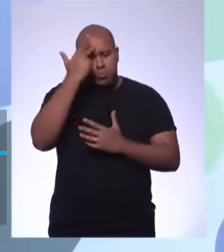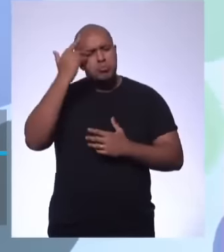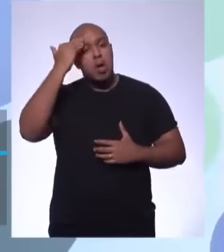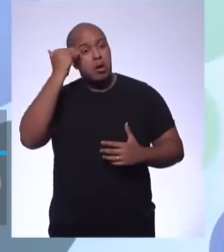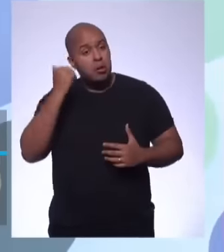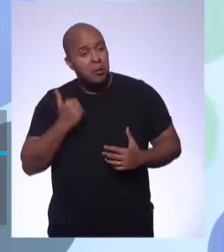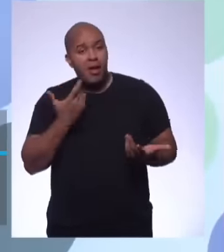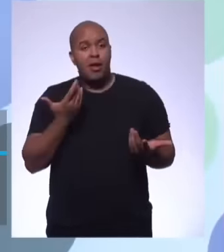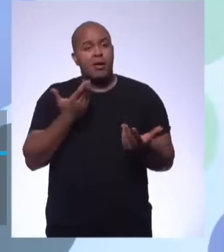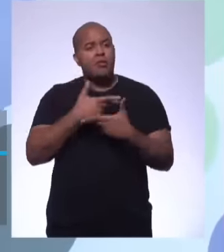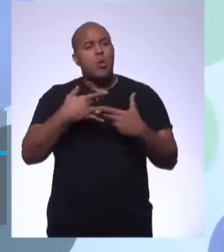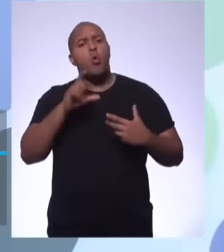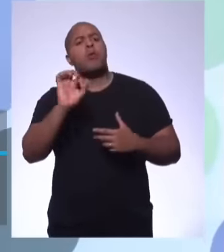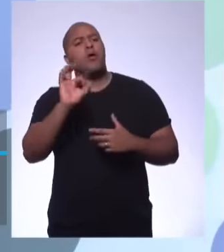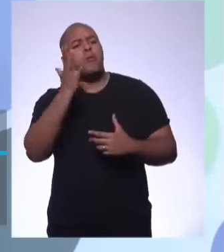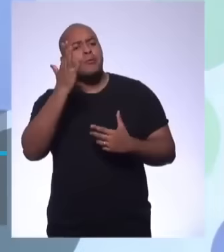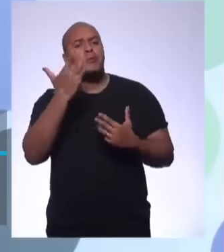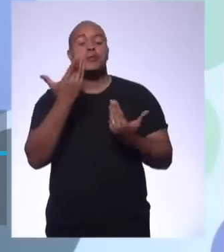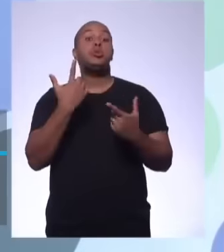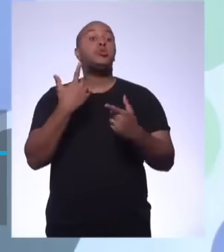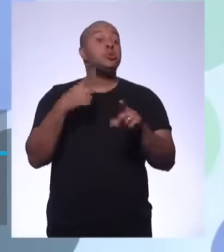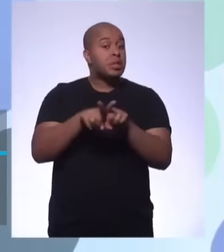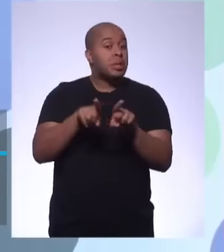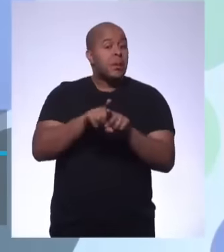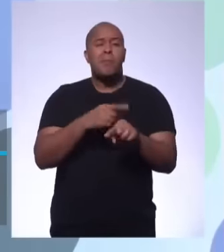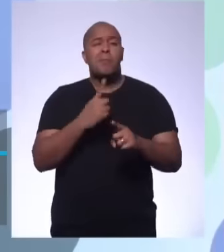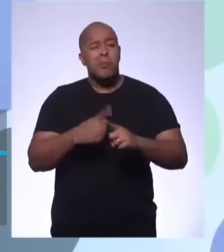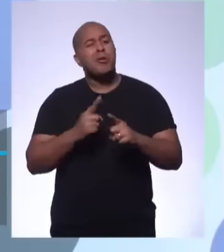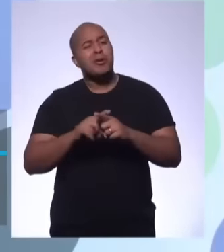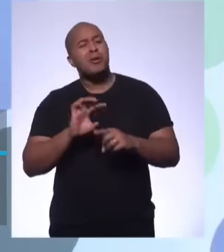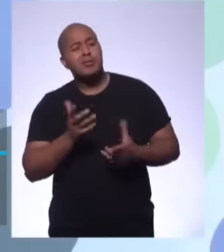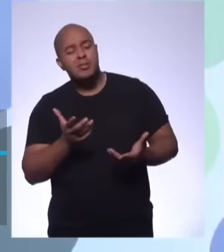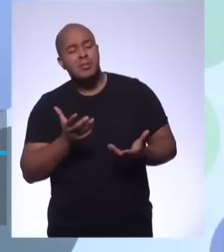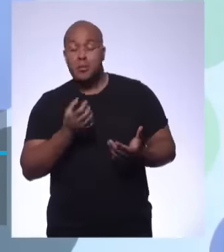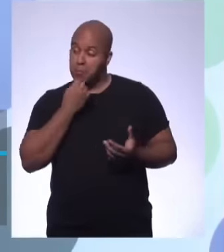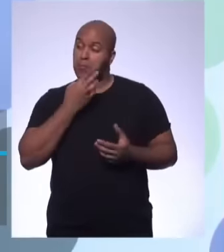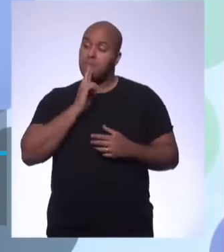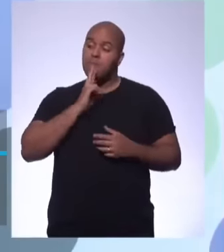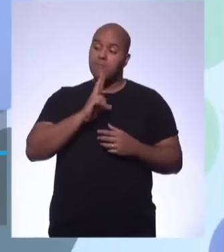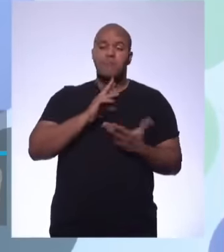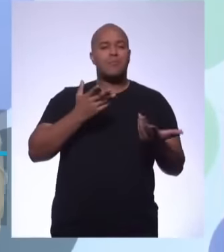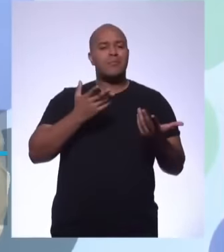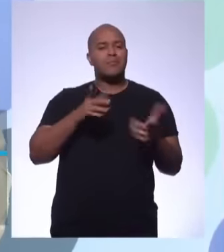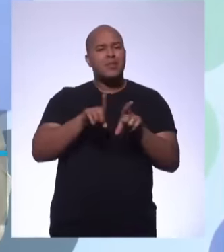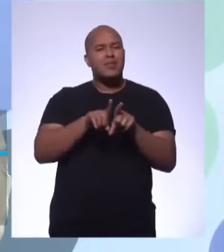sabendo, né, o que aconteceu e por quê. Boas respostas.